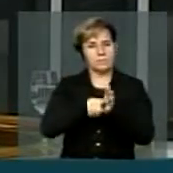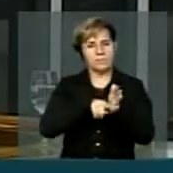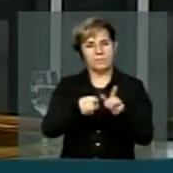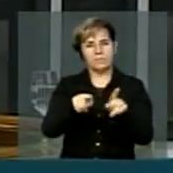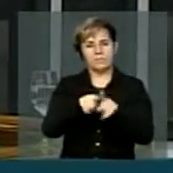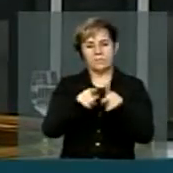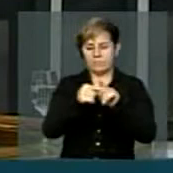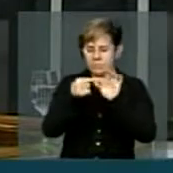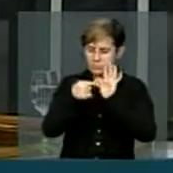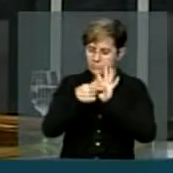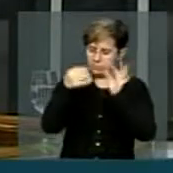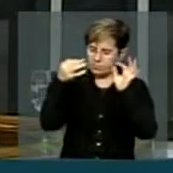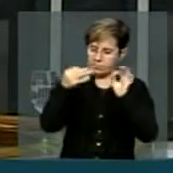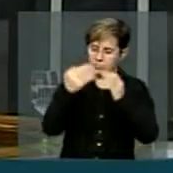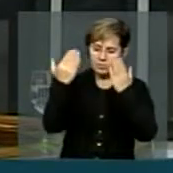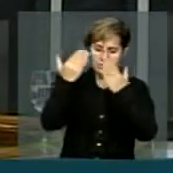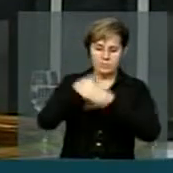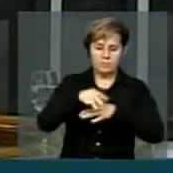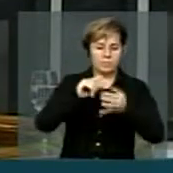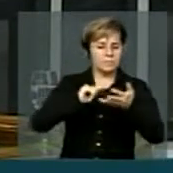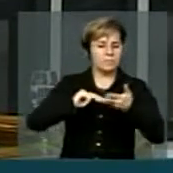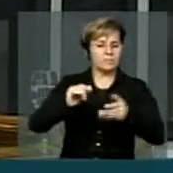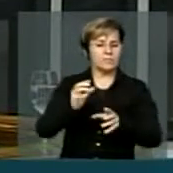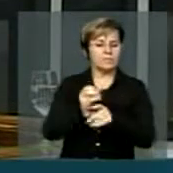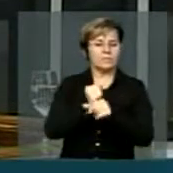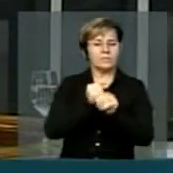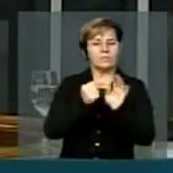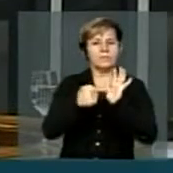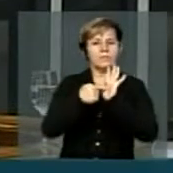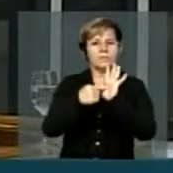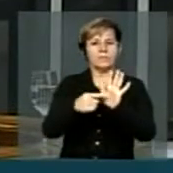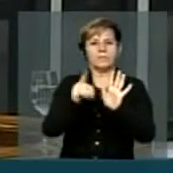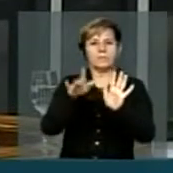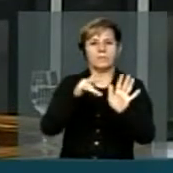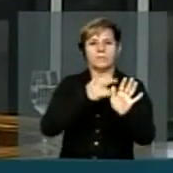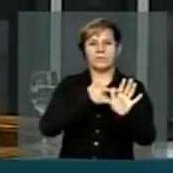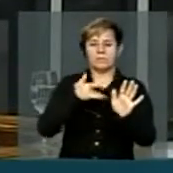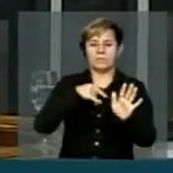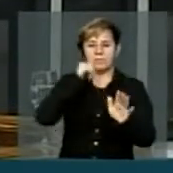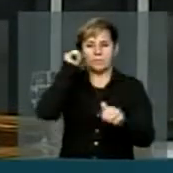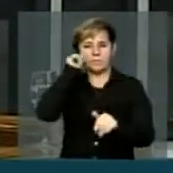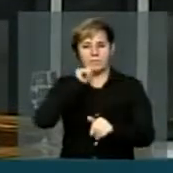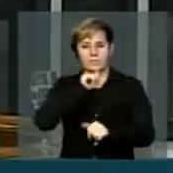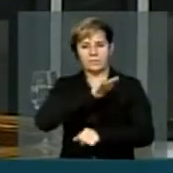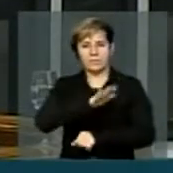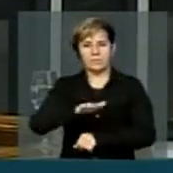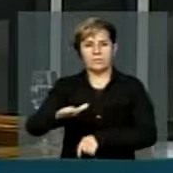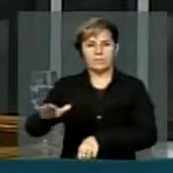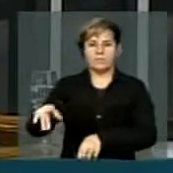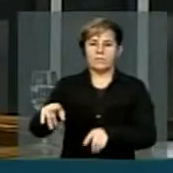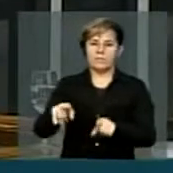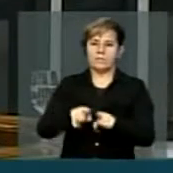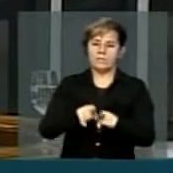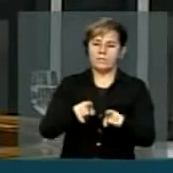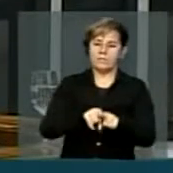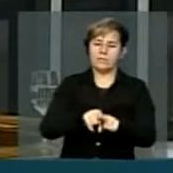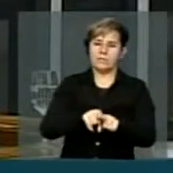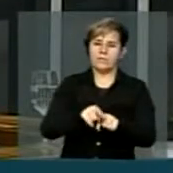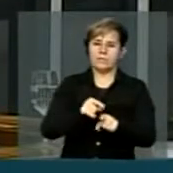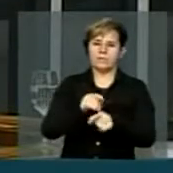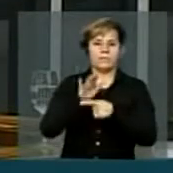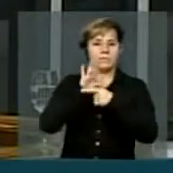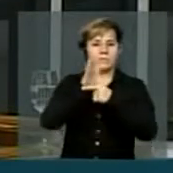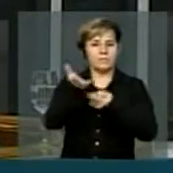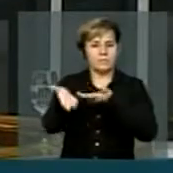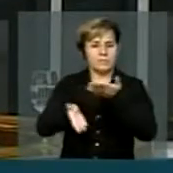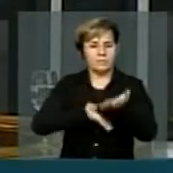prestando contas sistematicamente em relação à saúde das mulheres e crianças, e assim